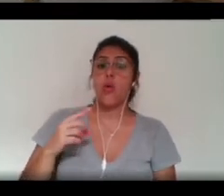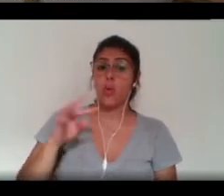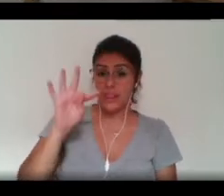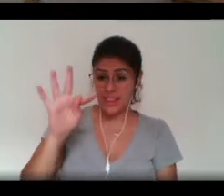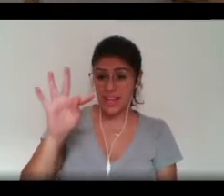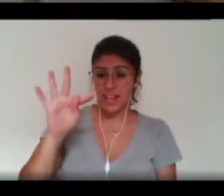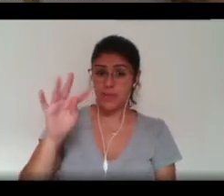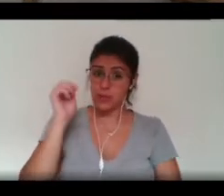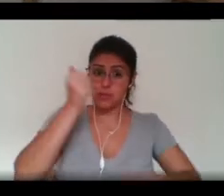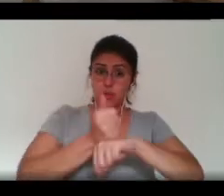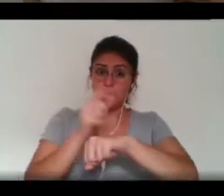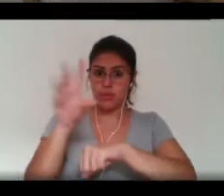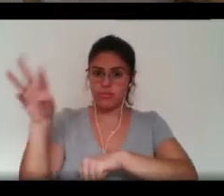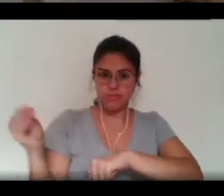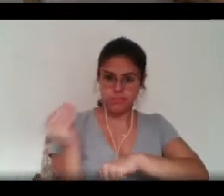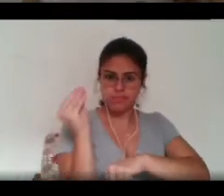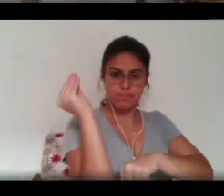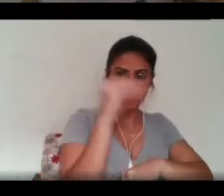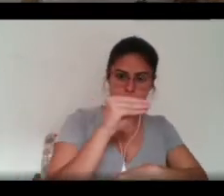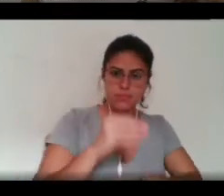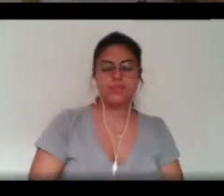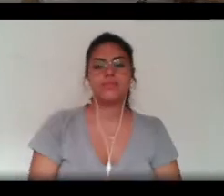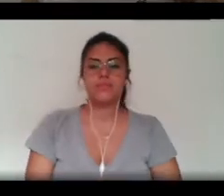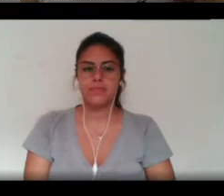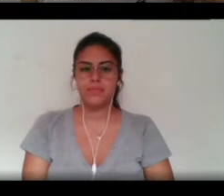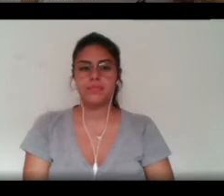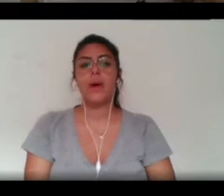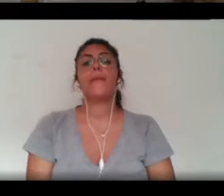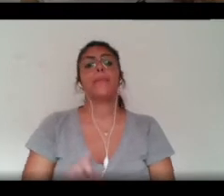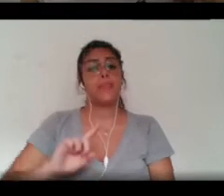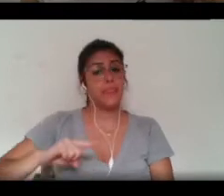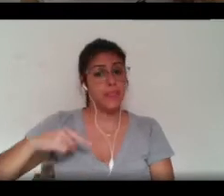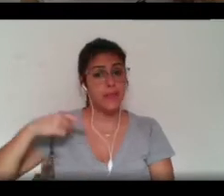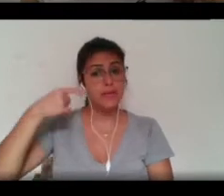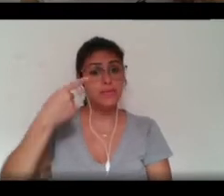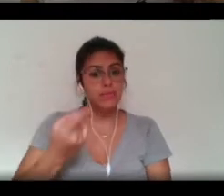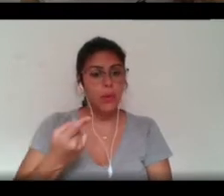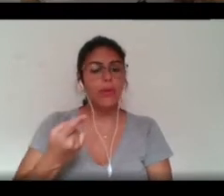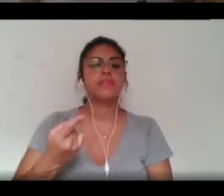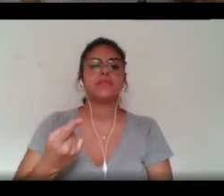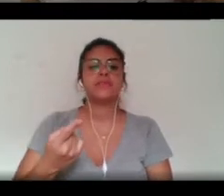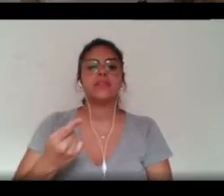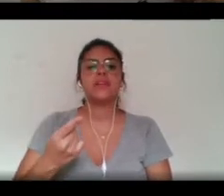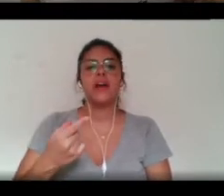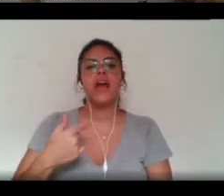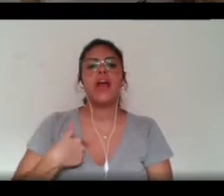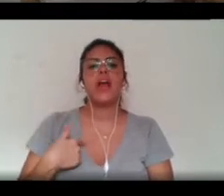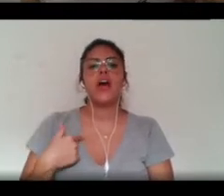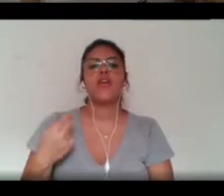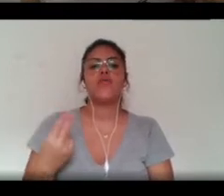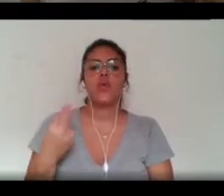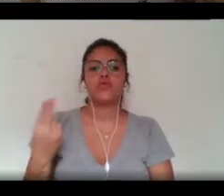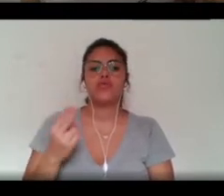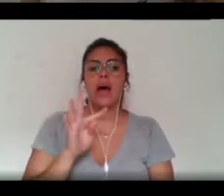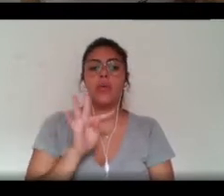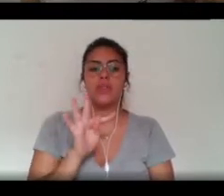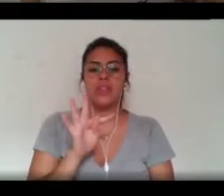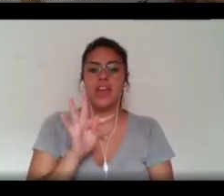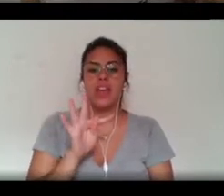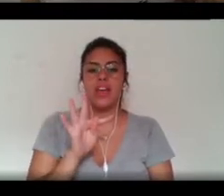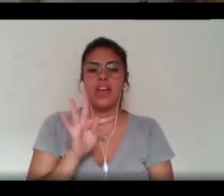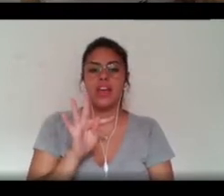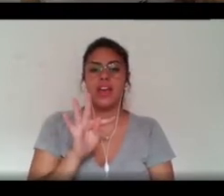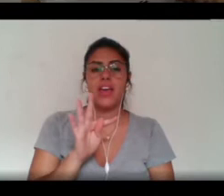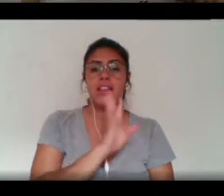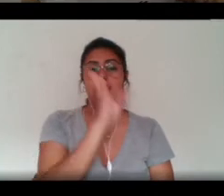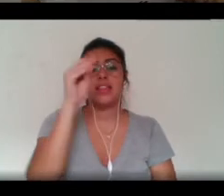T0 e de V0, certo? Depois, eu vou pegar, por exemplo, esse T aqui, ó, e vou colocar na equação